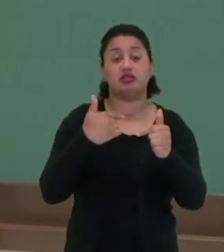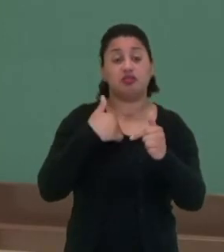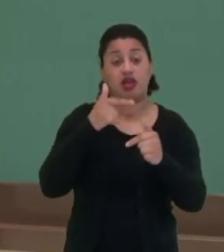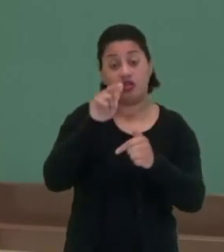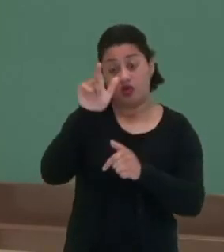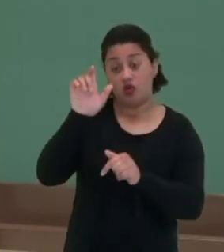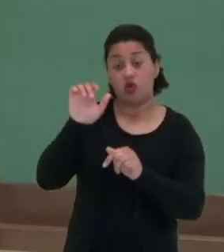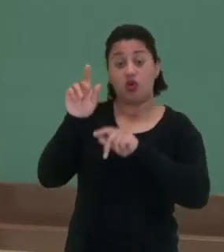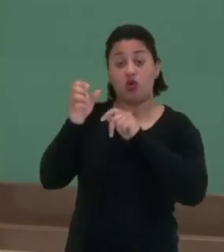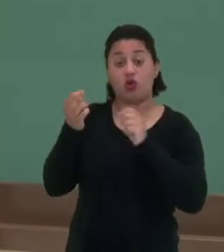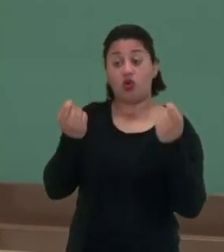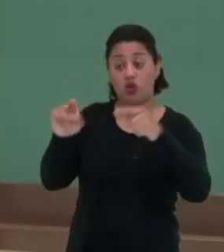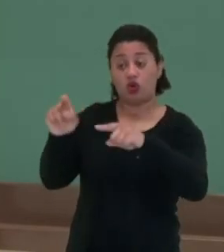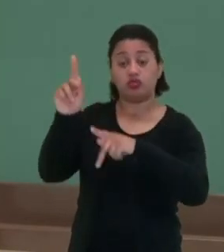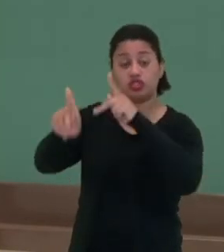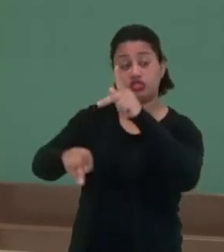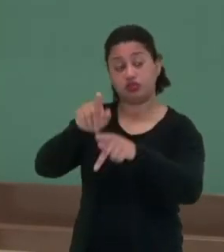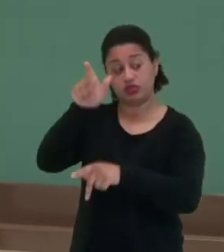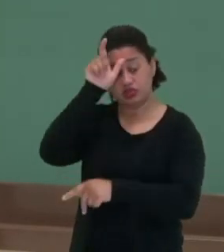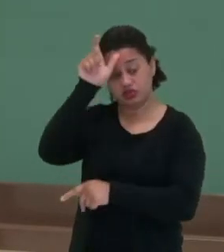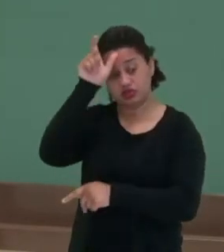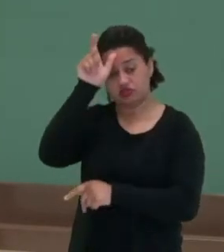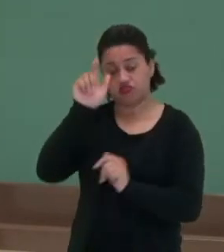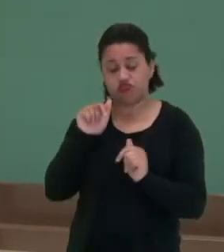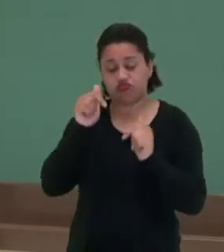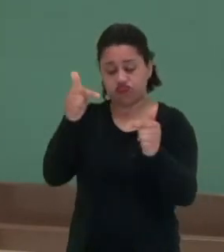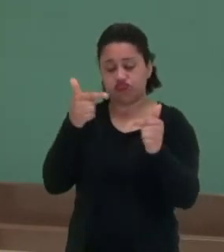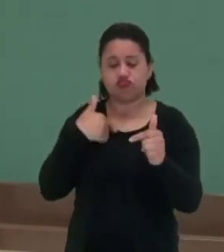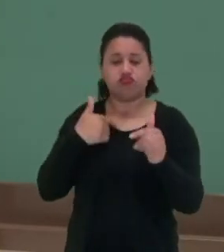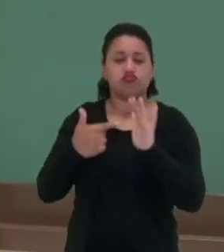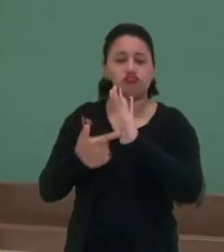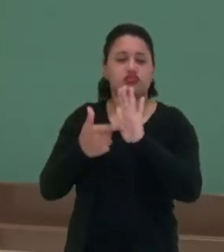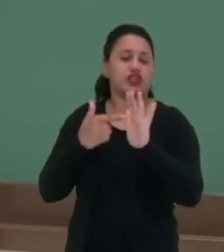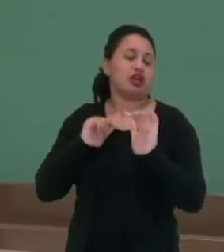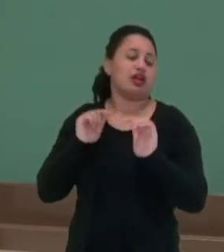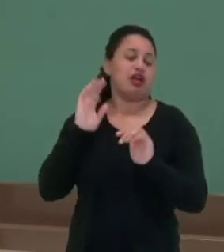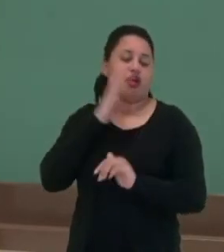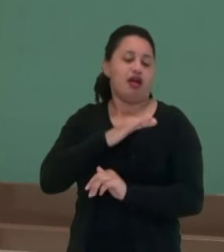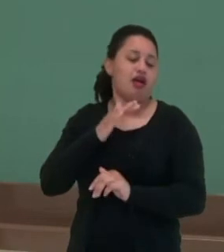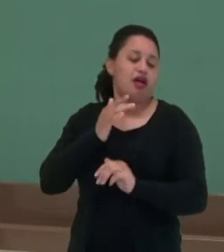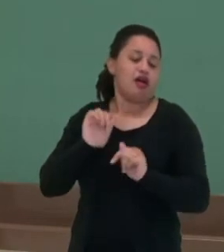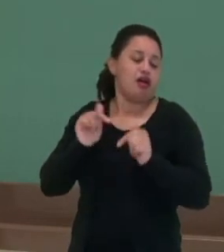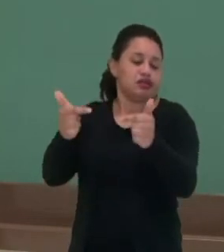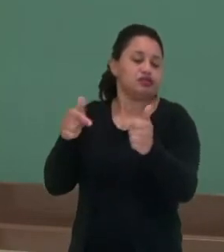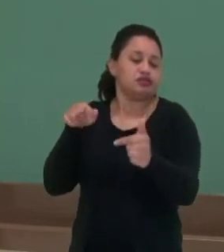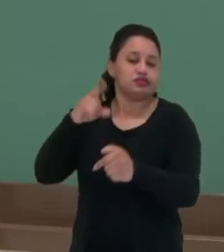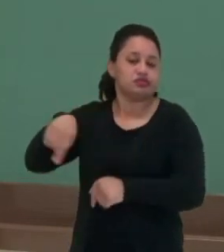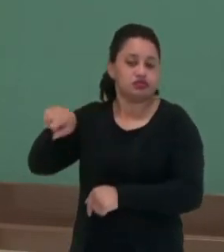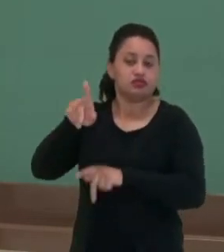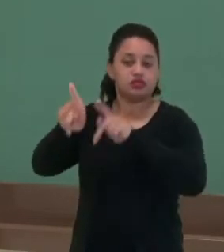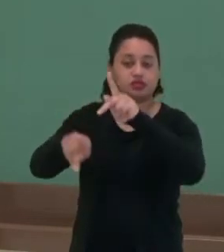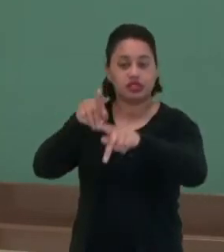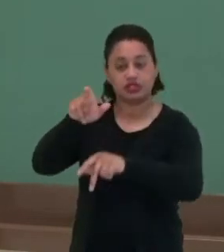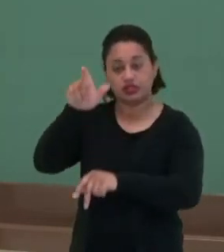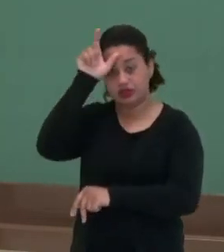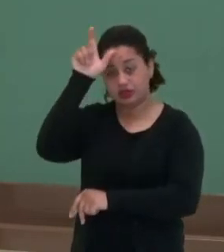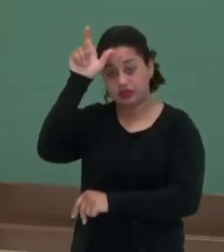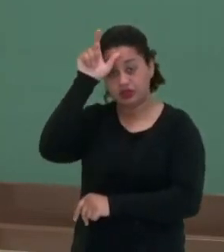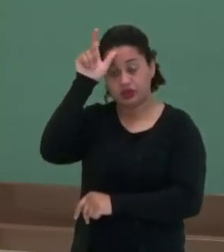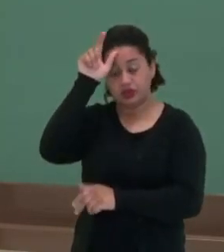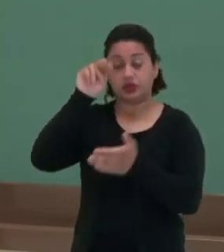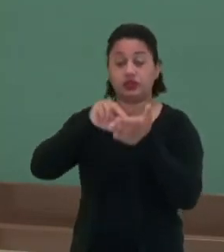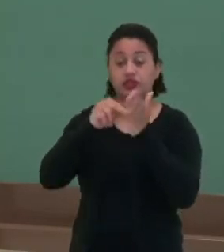turca. E esses atos de terrorismo, de aterrorizar a população turca, é para fazer com que essa população que está